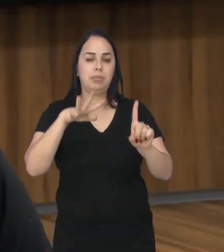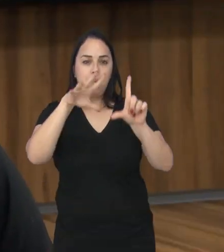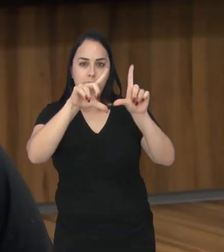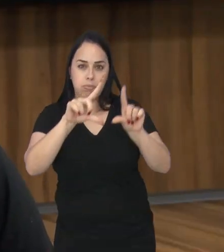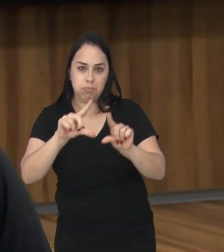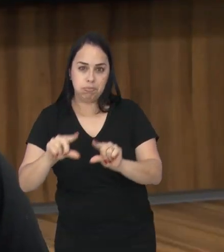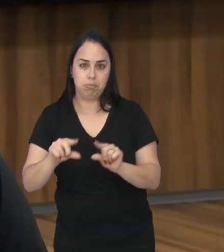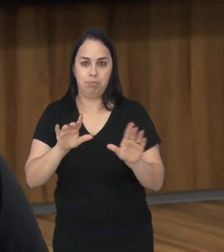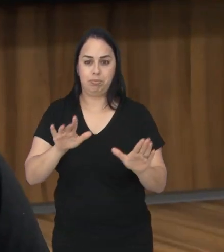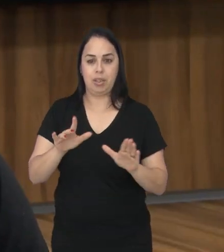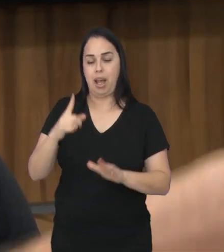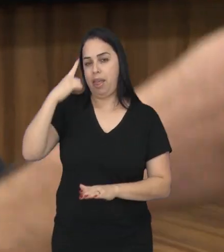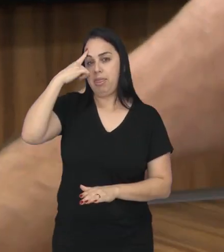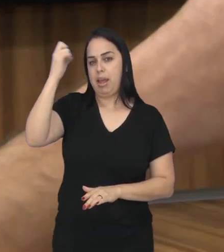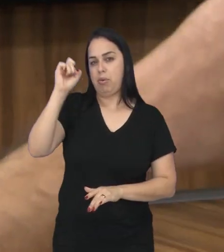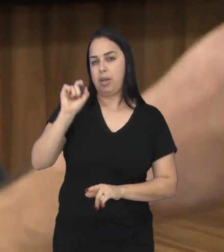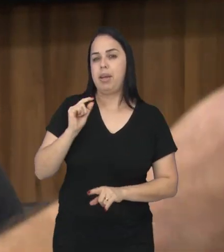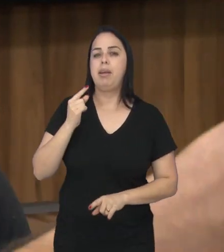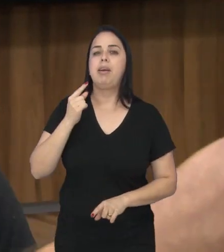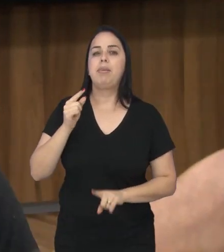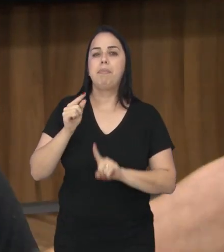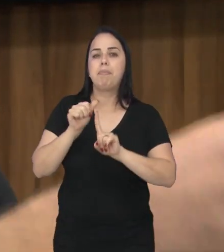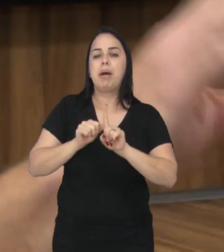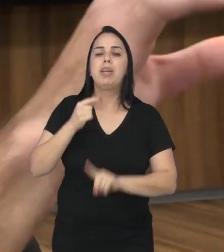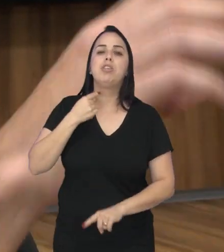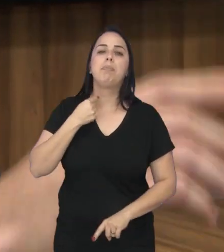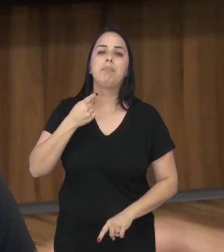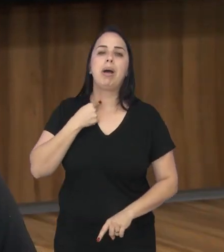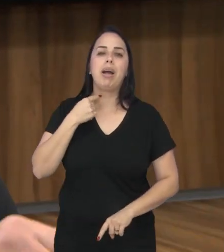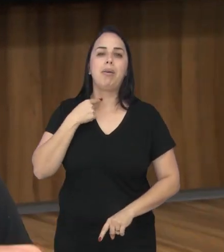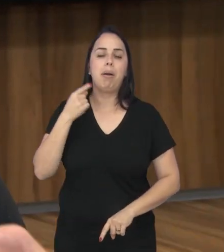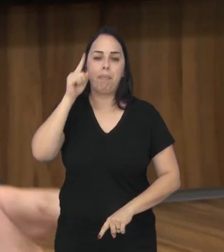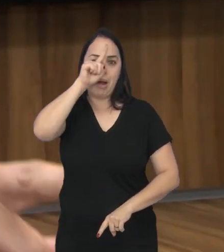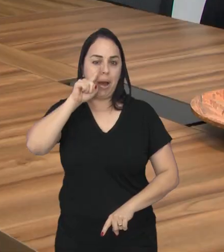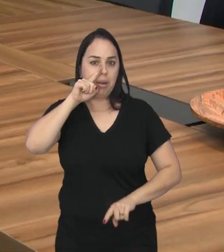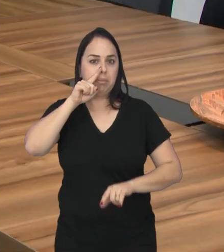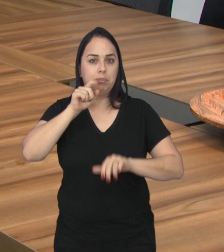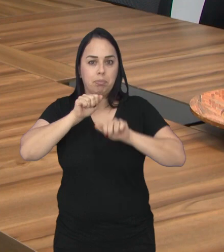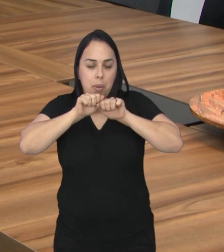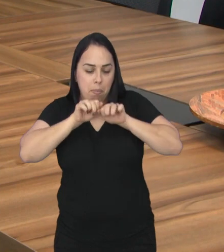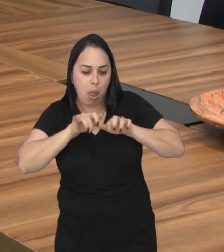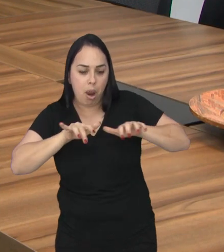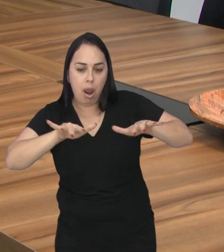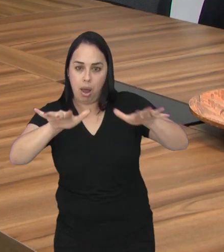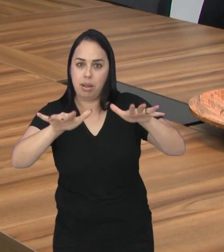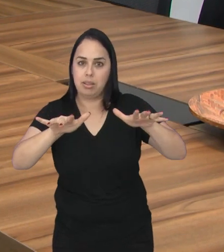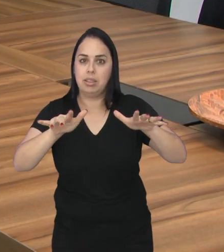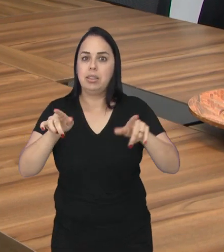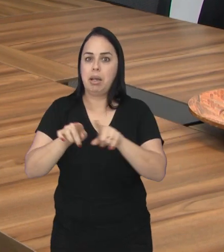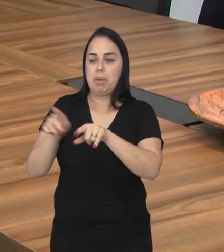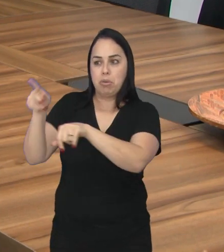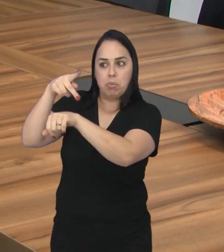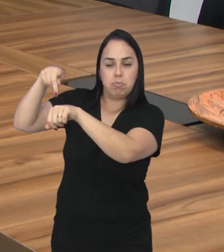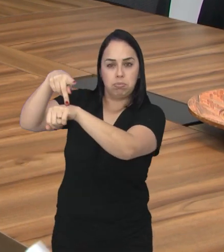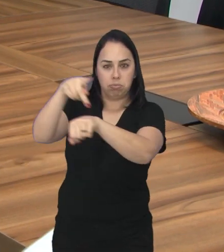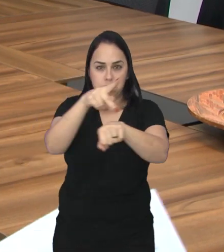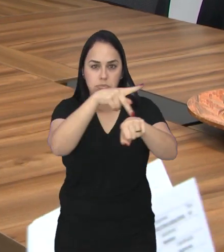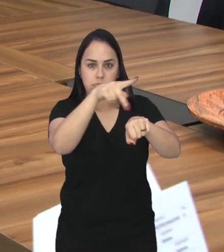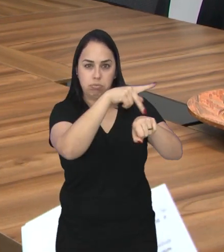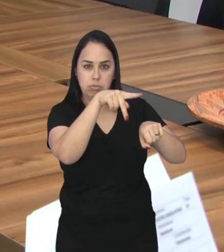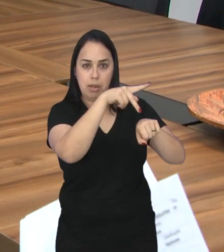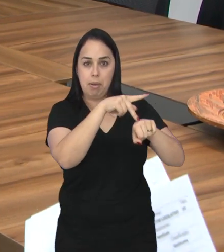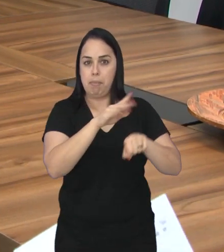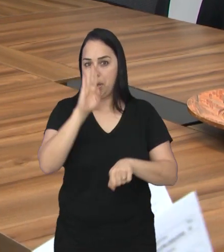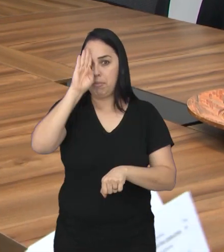Rodrigo ainda argumenta que a ideia é que o maio Amarelo ultrapasse fronteiras e tem atuação em vários outros países